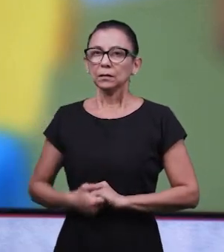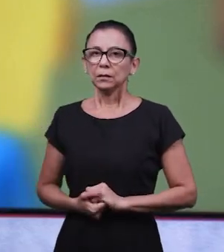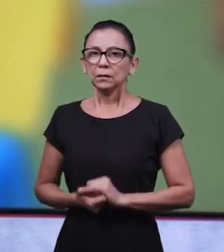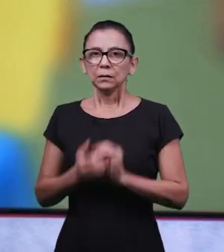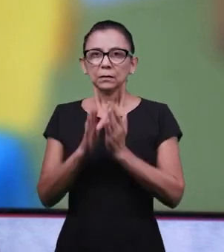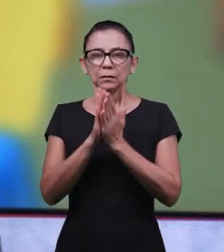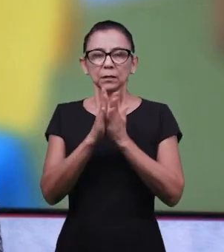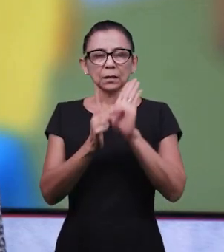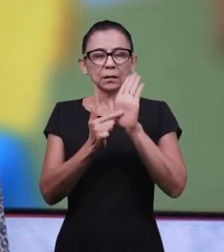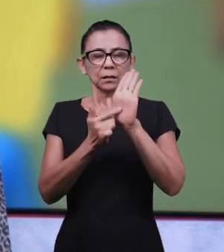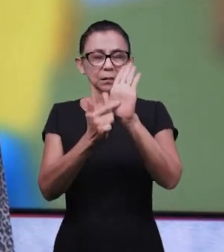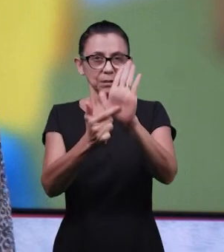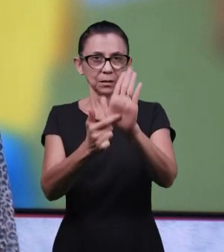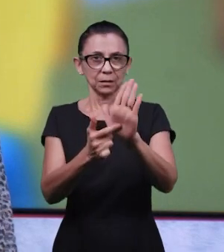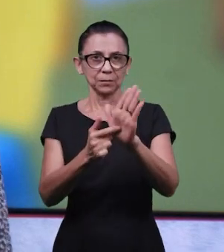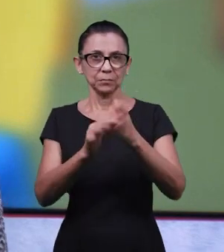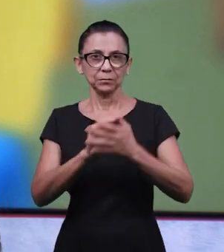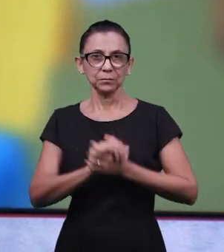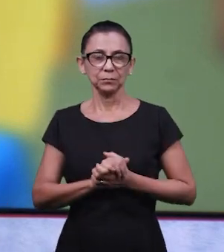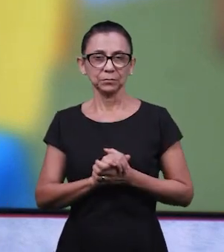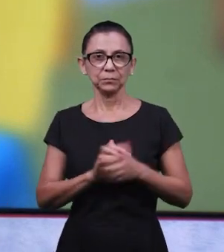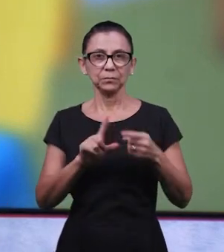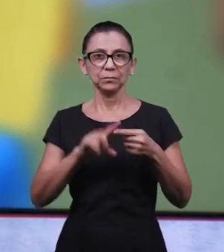3 se destacaram: